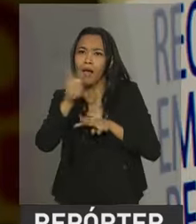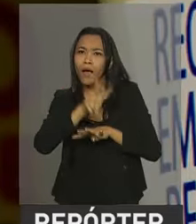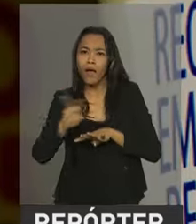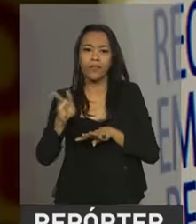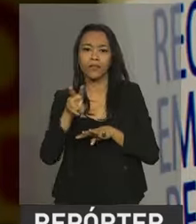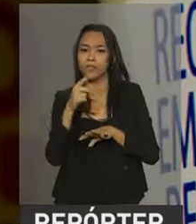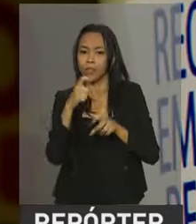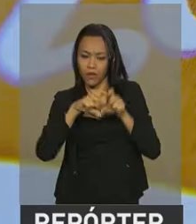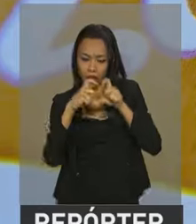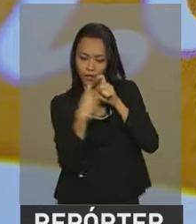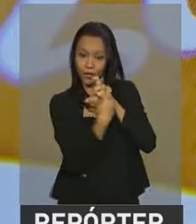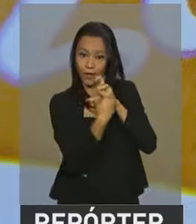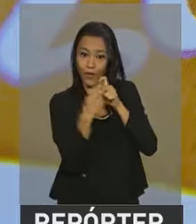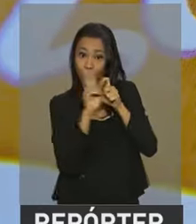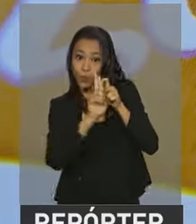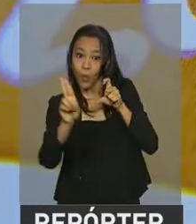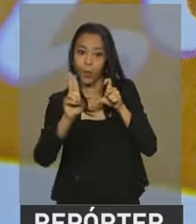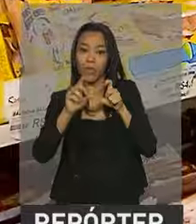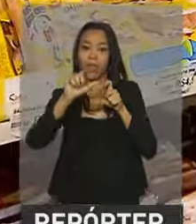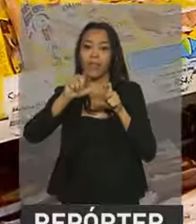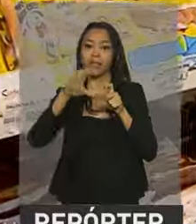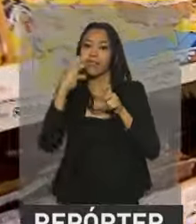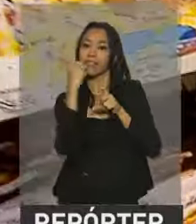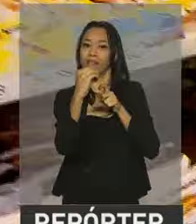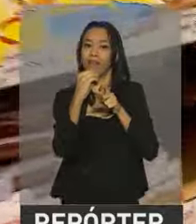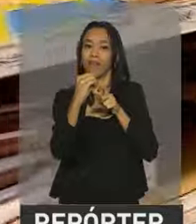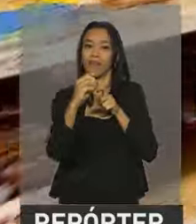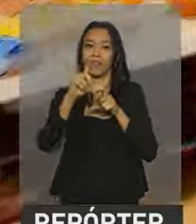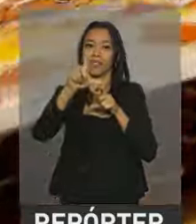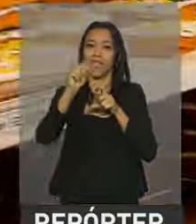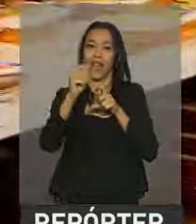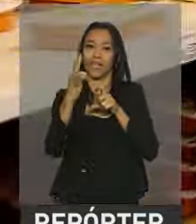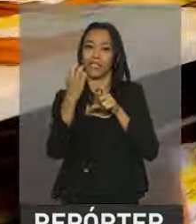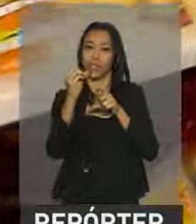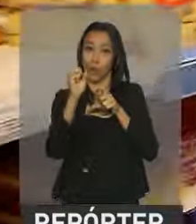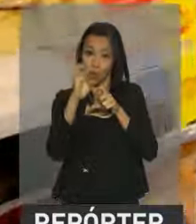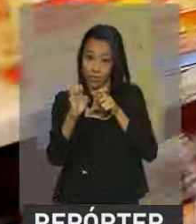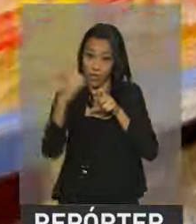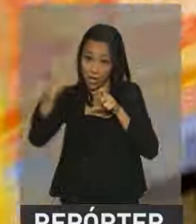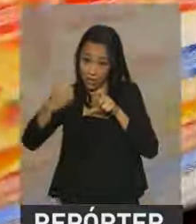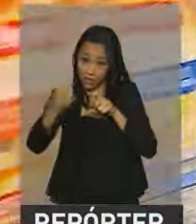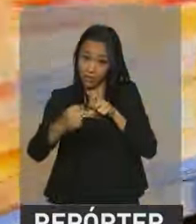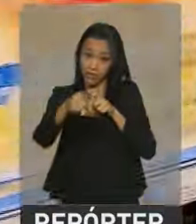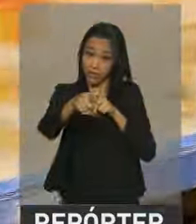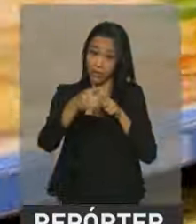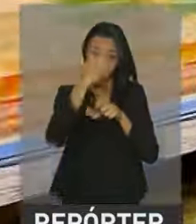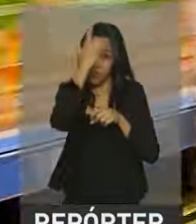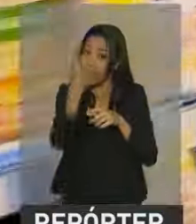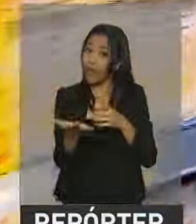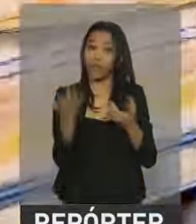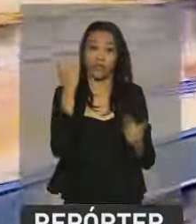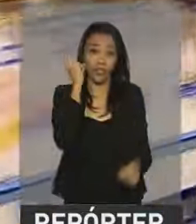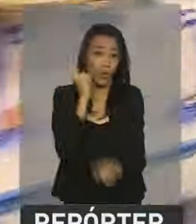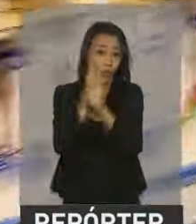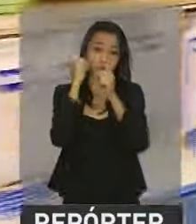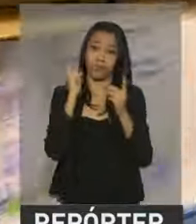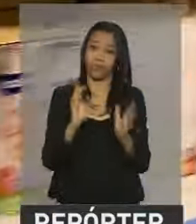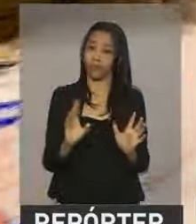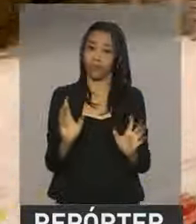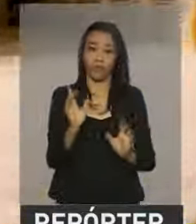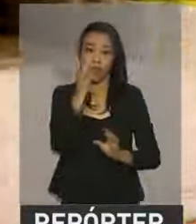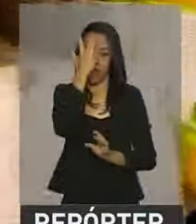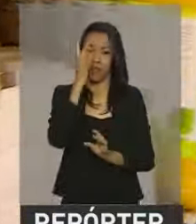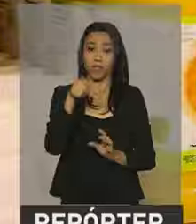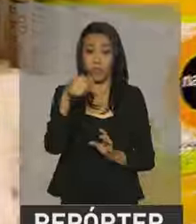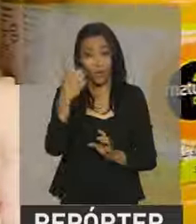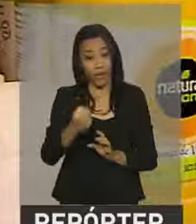não contém lactose é cada vez mais comum mas o contrário a presença do leite não é muito fácil de ser encontrada e